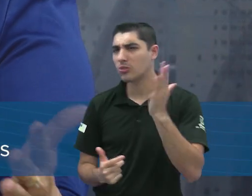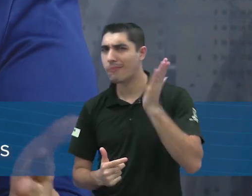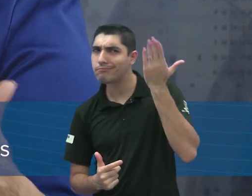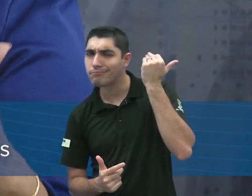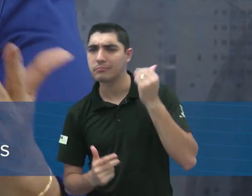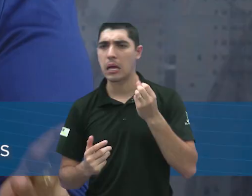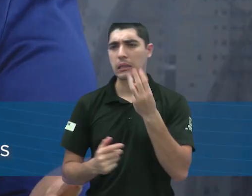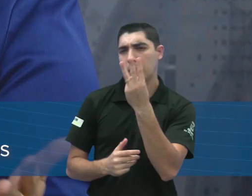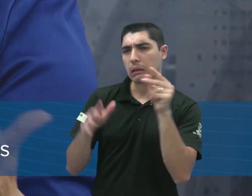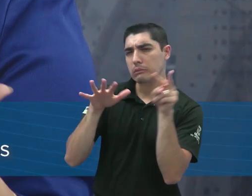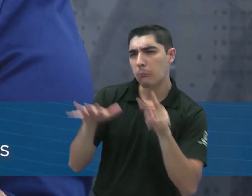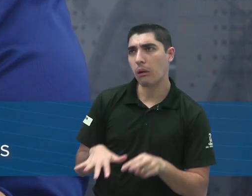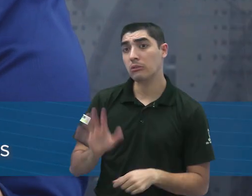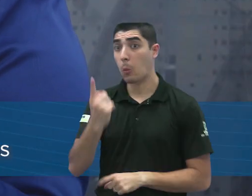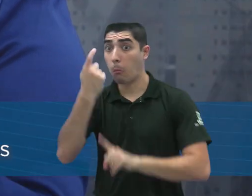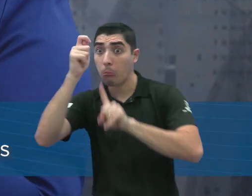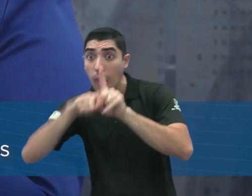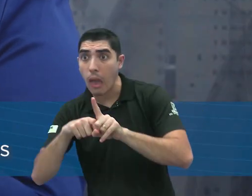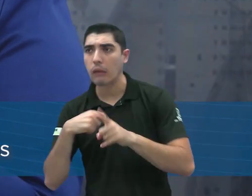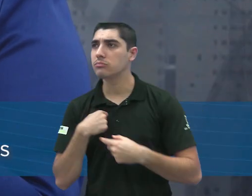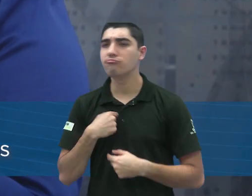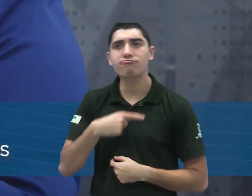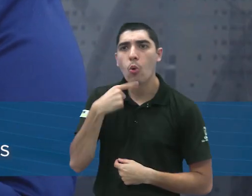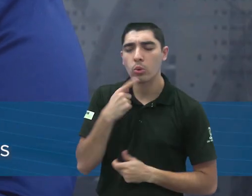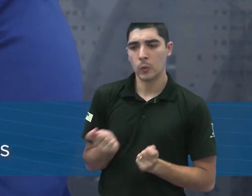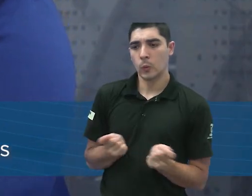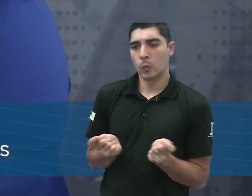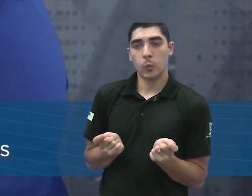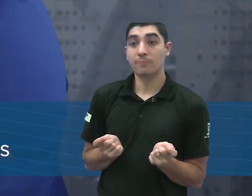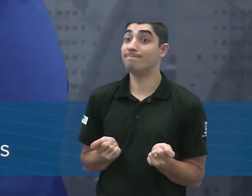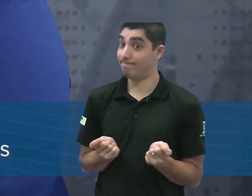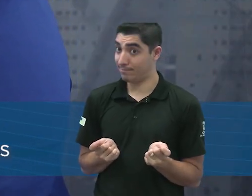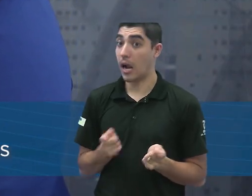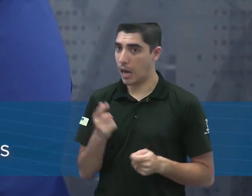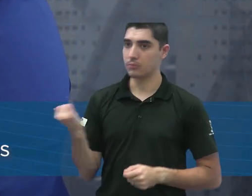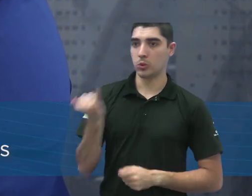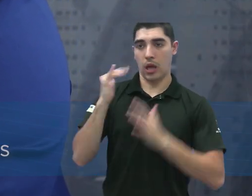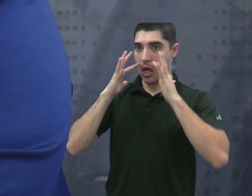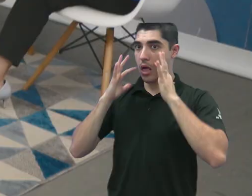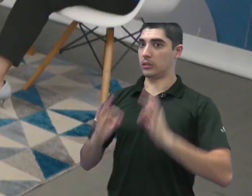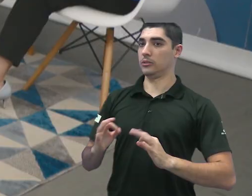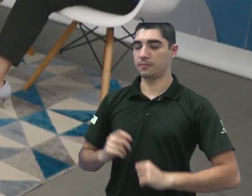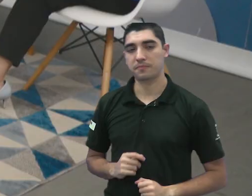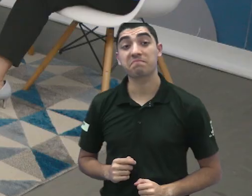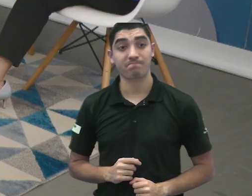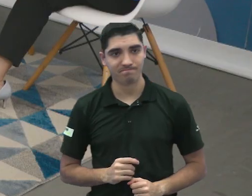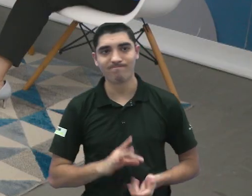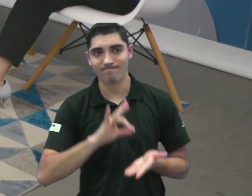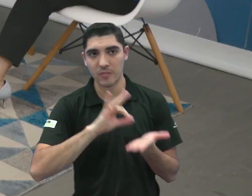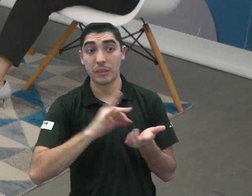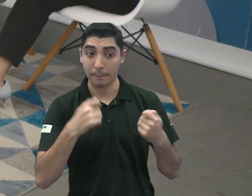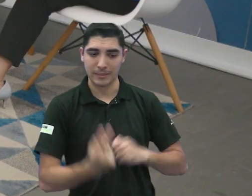faz umas 3 semanas, um mês que eu já estou assim, não estou conseguindo regular, já é um ponto importante para a gente olhar. Com certeza, tem